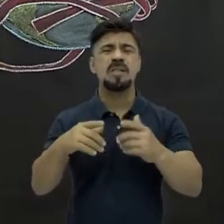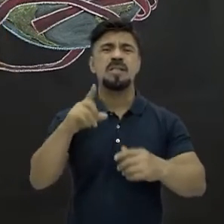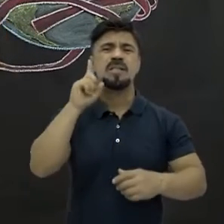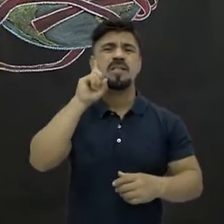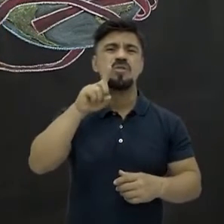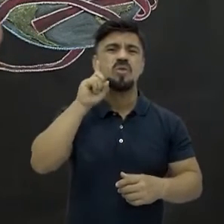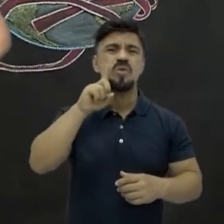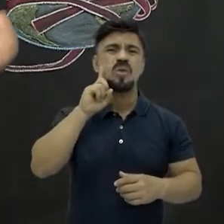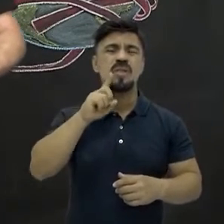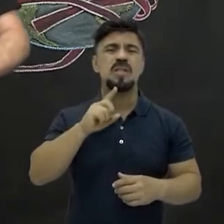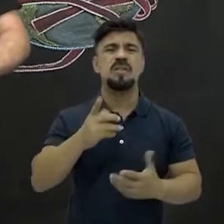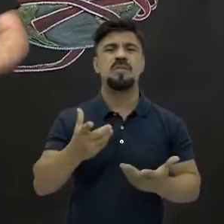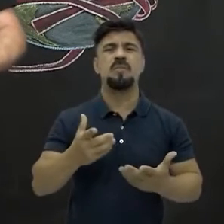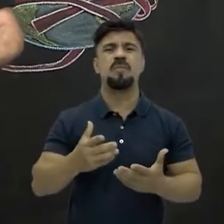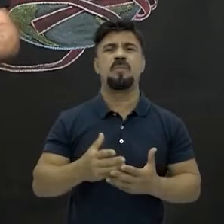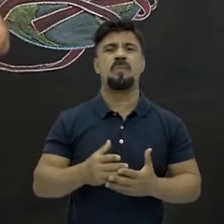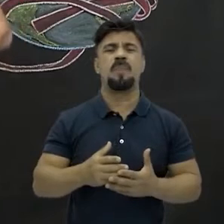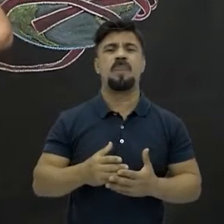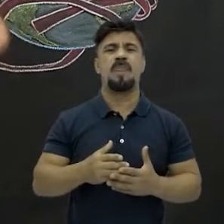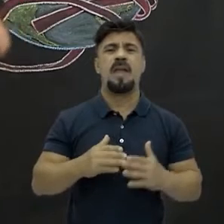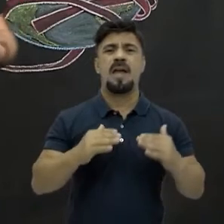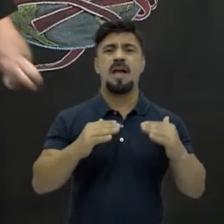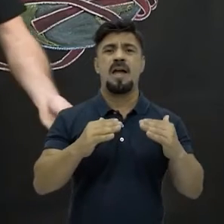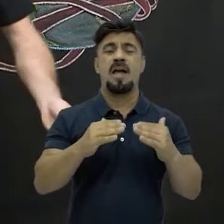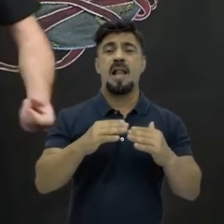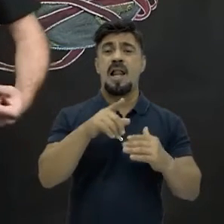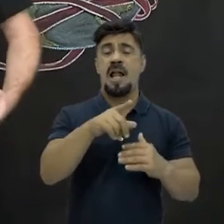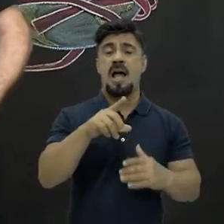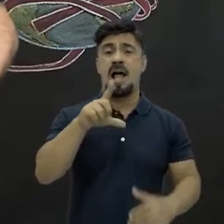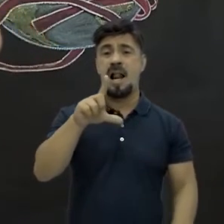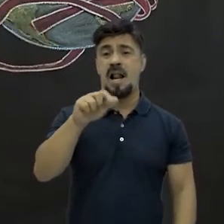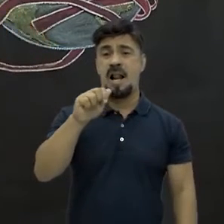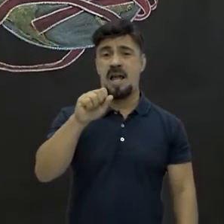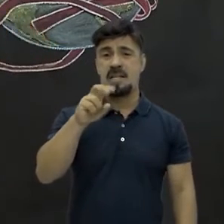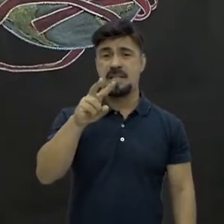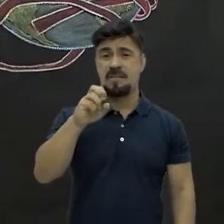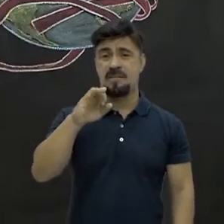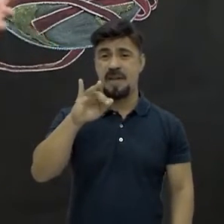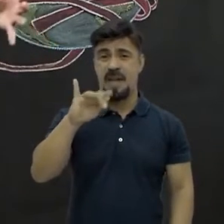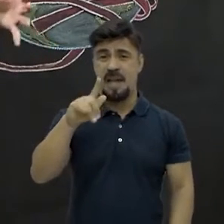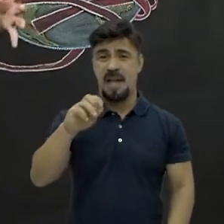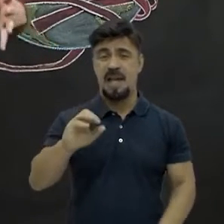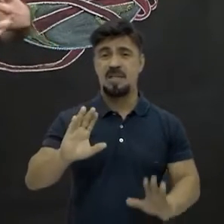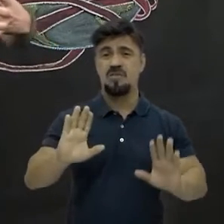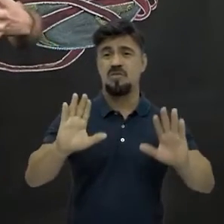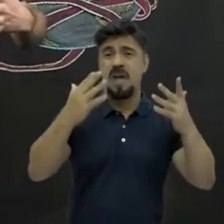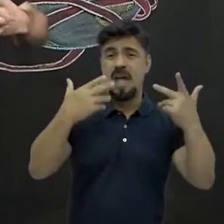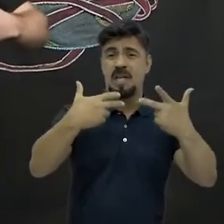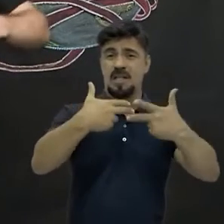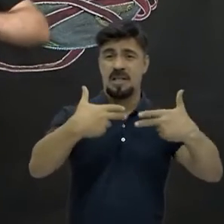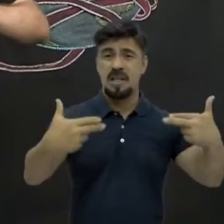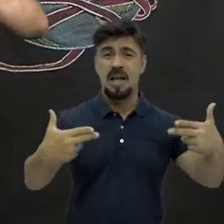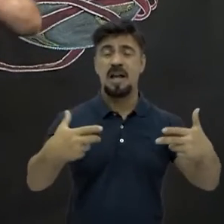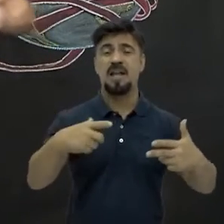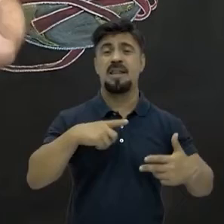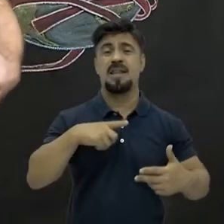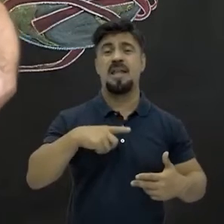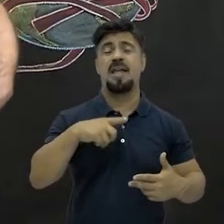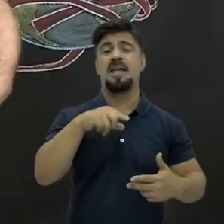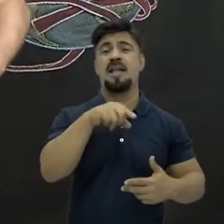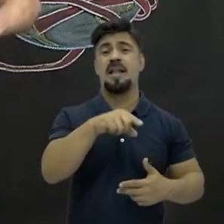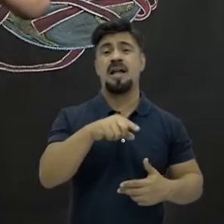a casa de praia do estadunidense. Então, o que é Las Vegas hoje, com cassinos, com shows, com toda aquela